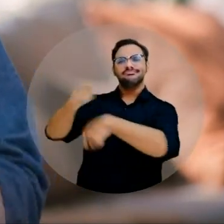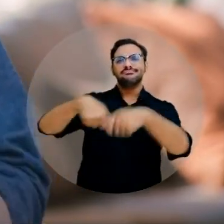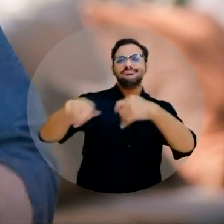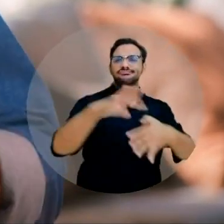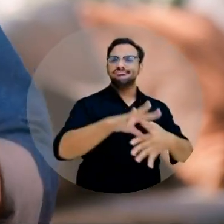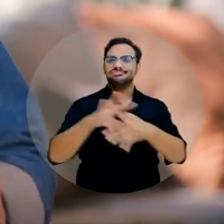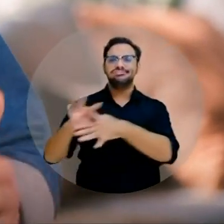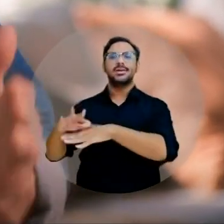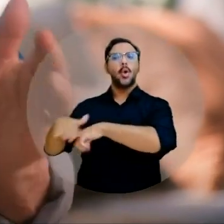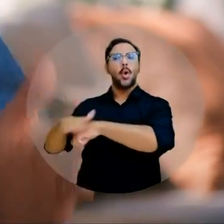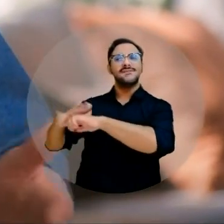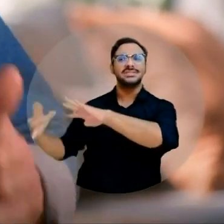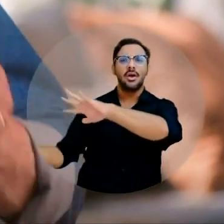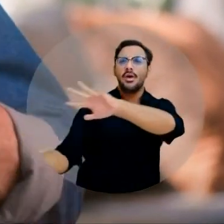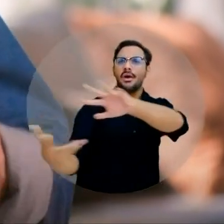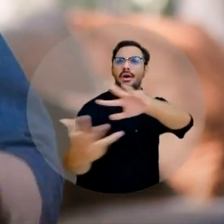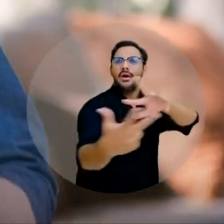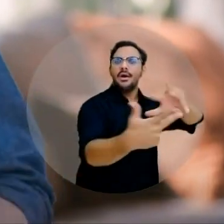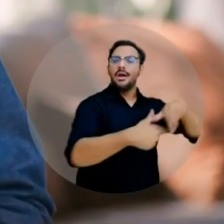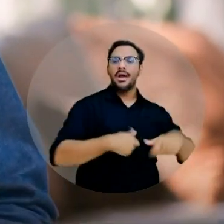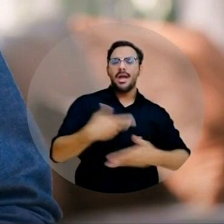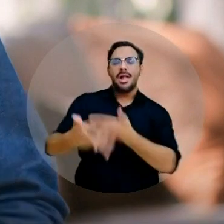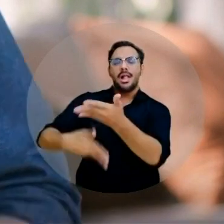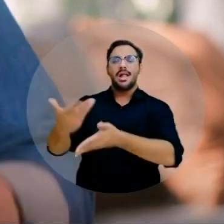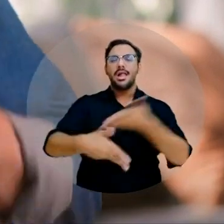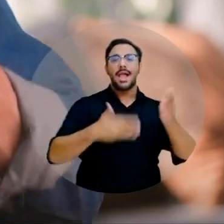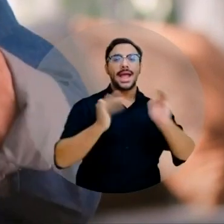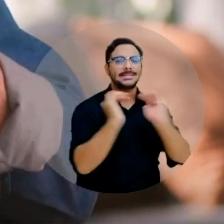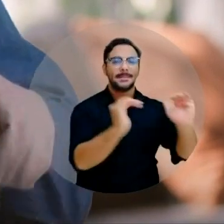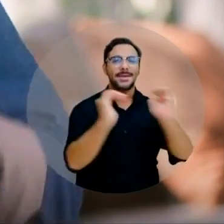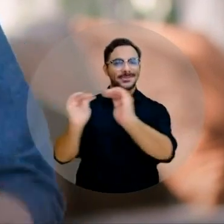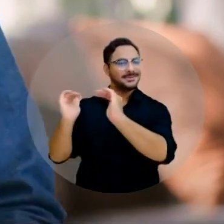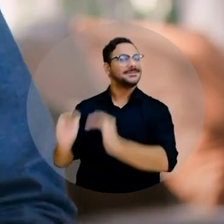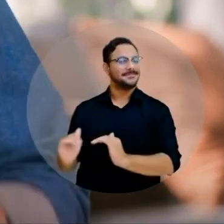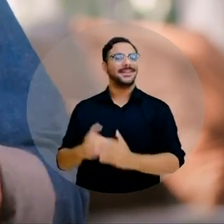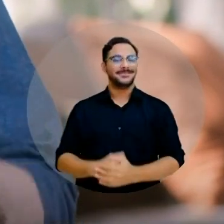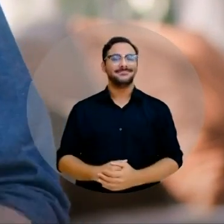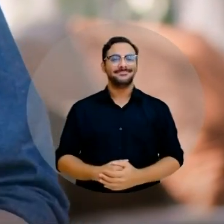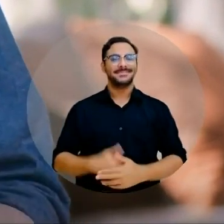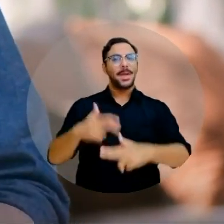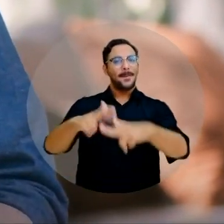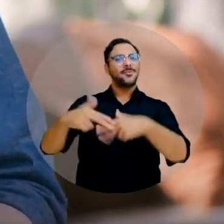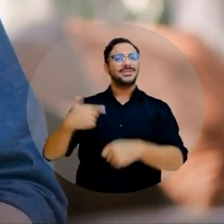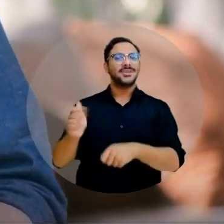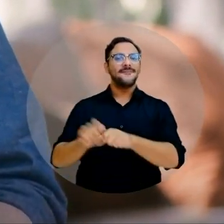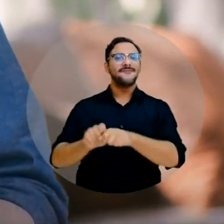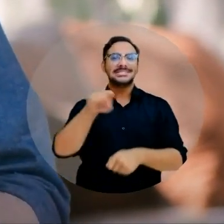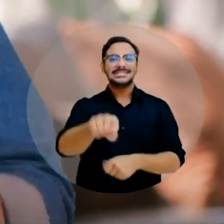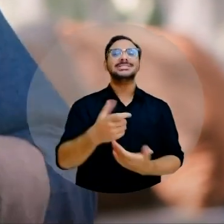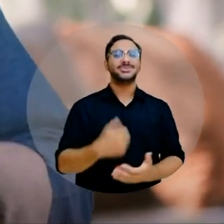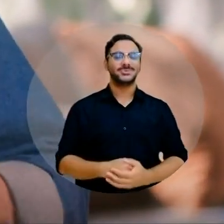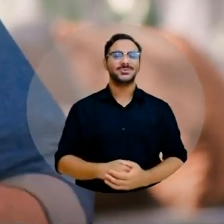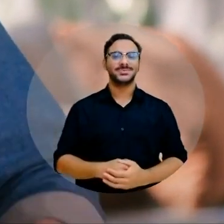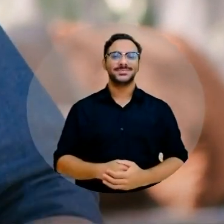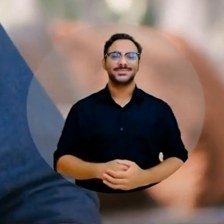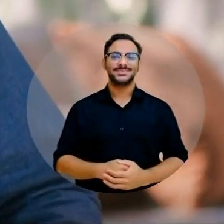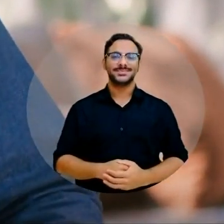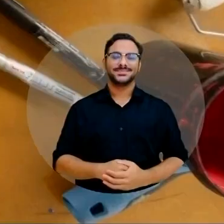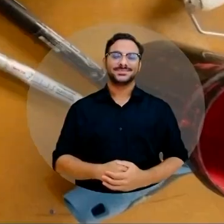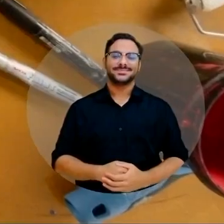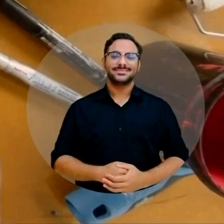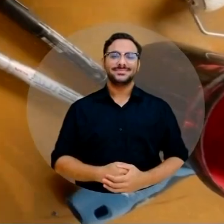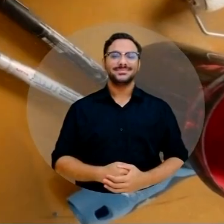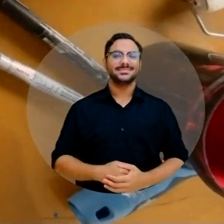precisa fazer relações diplomáticas com todo mundo e tratar todo mundo bem, todo mundo com respeito. Por isso que eu fiz